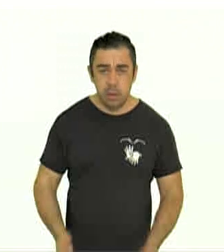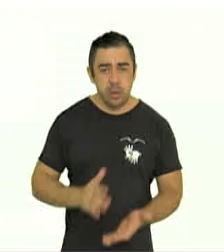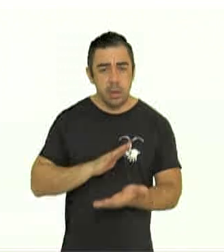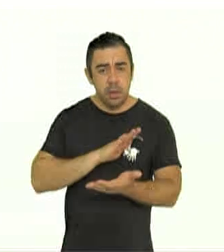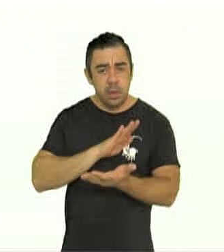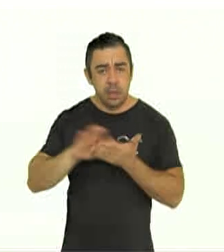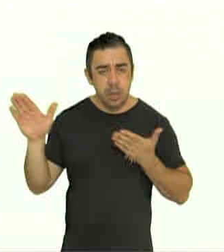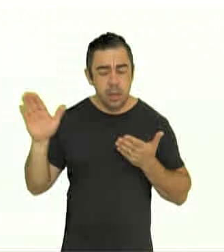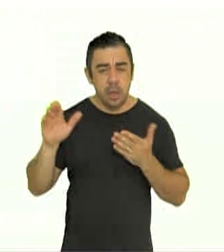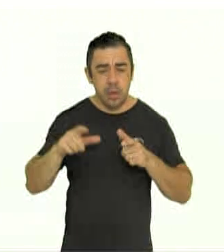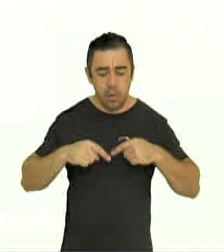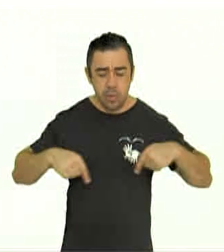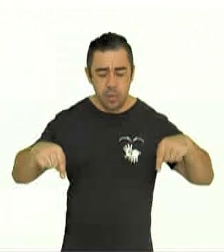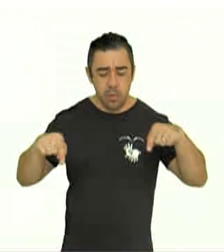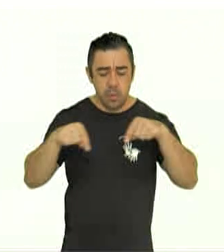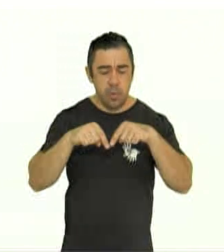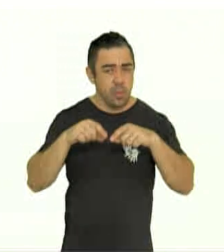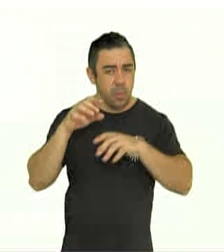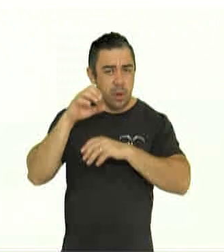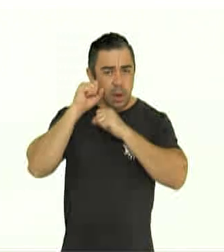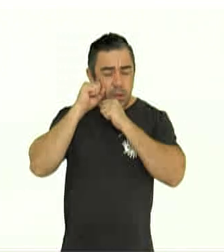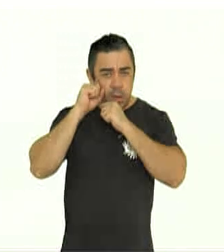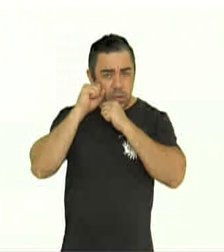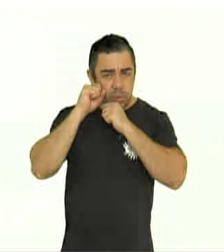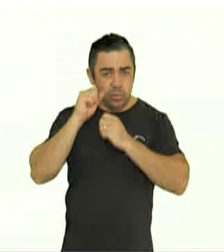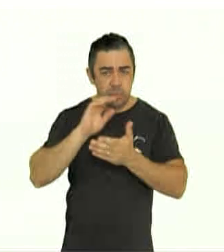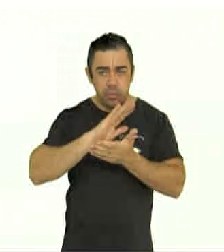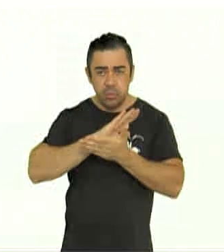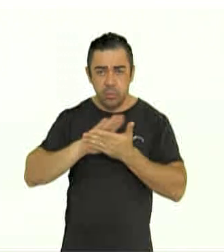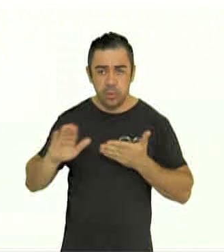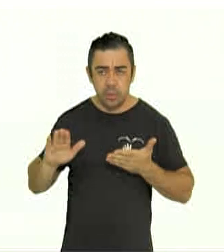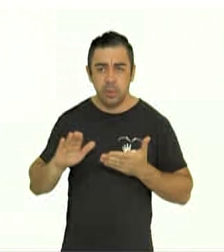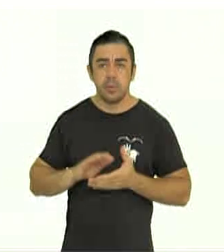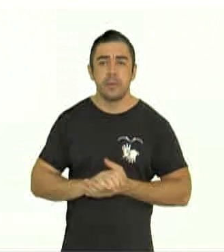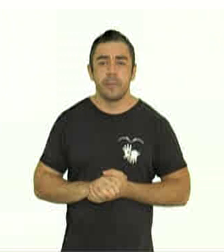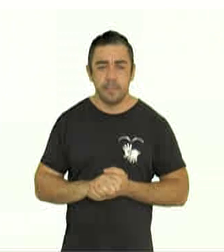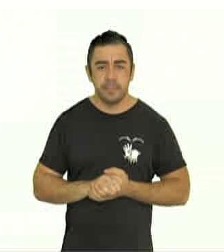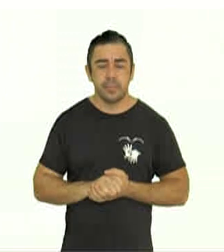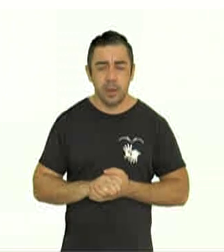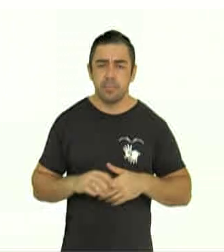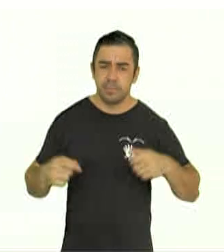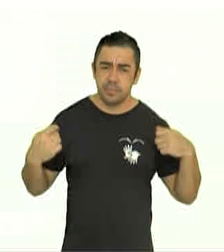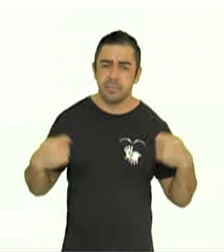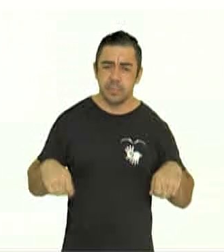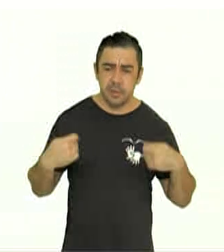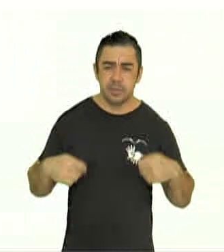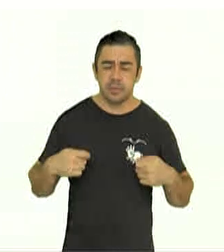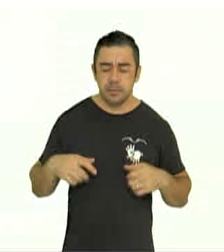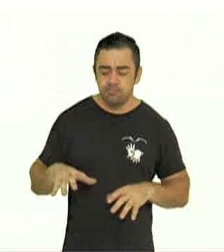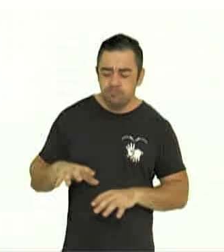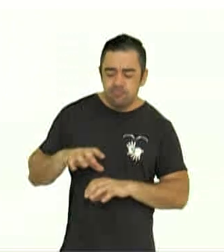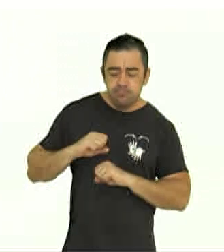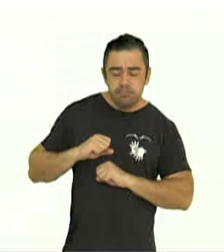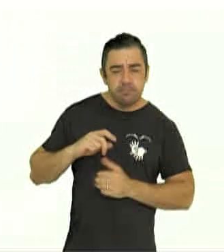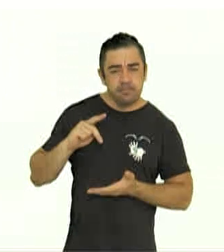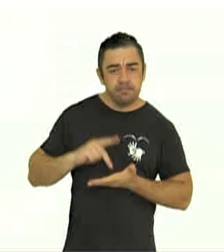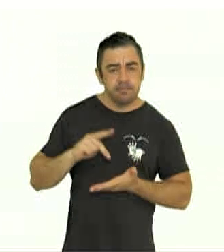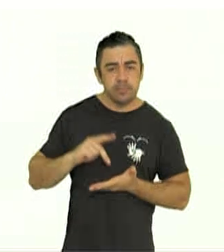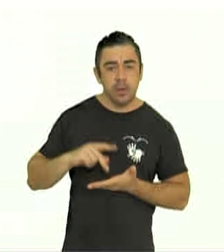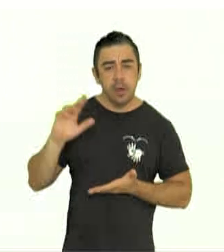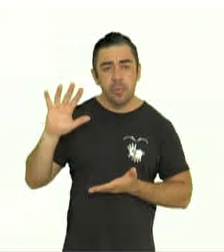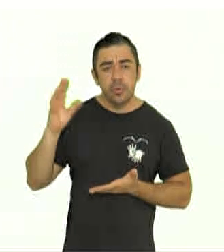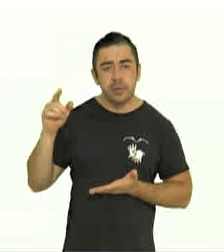quarto, numa euforia estúpida e intensa que lhe varreu a alma. Era preciso sorver a verdade. Esse